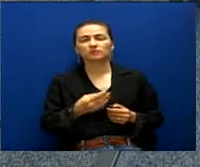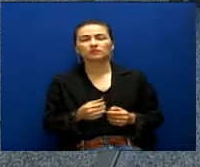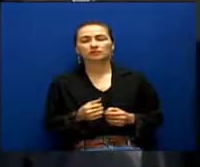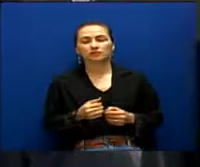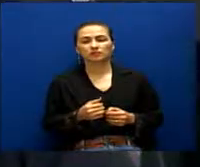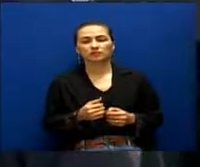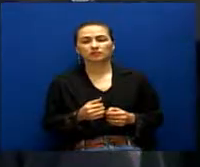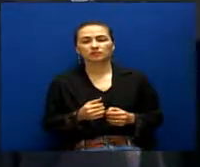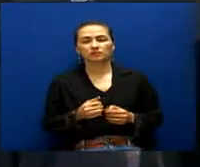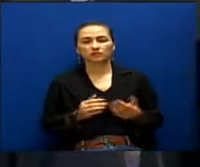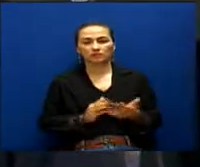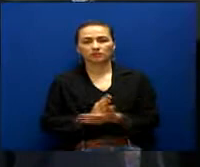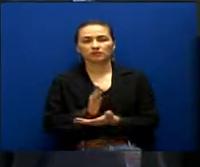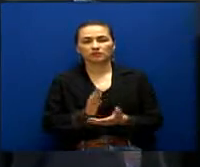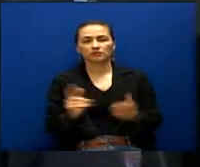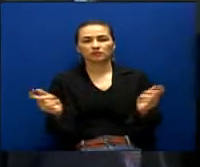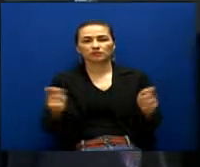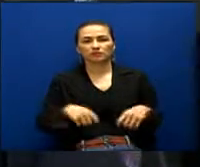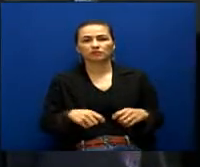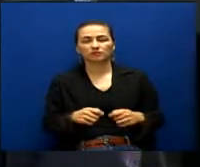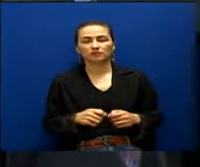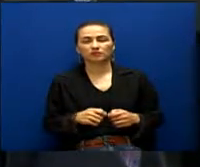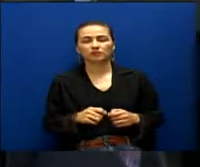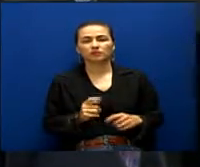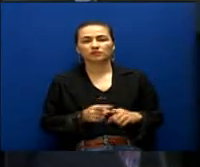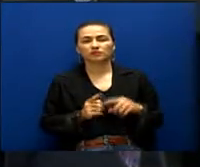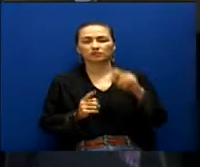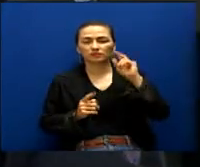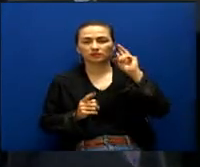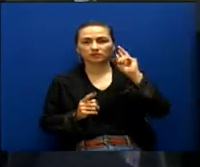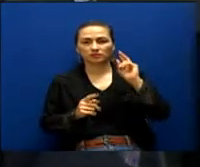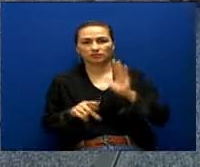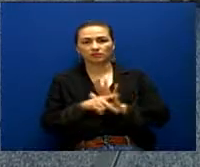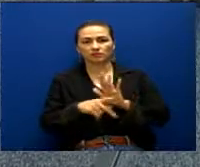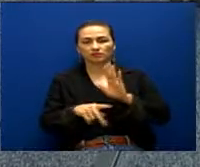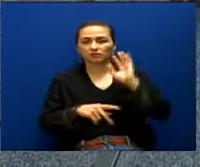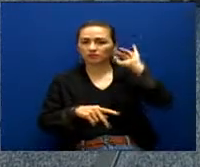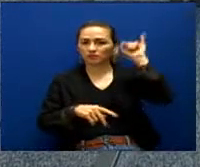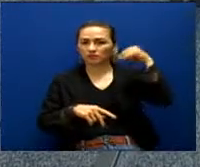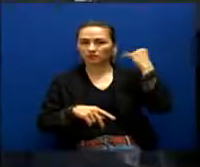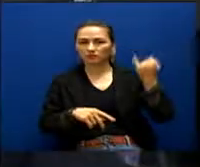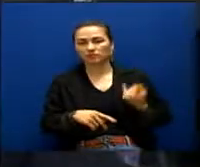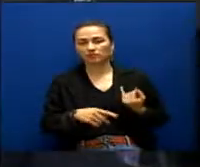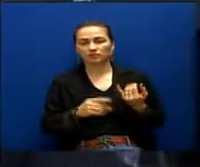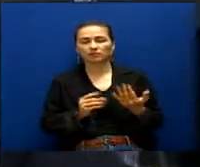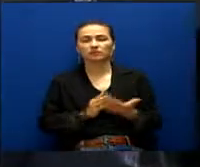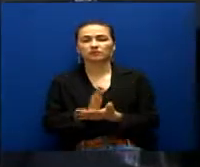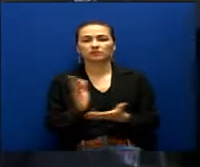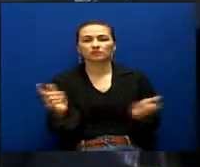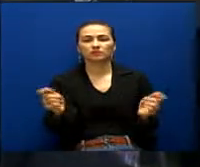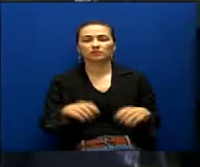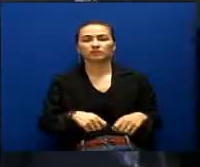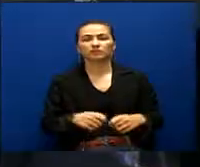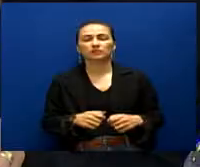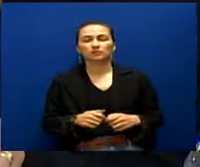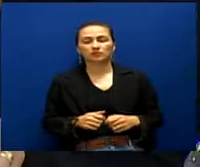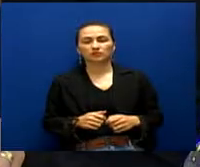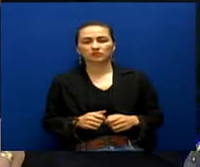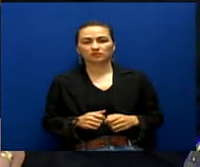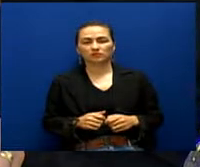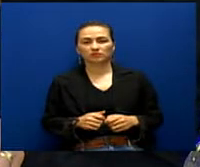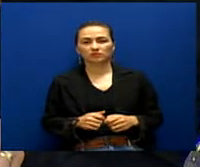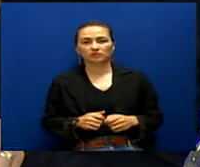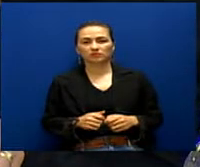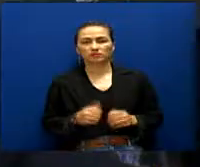A 13 só, né? A 13 está pela aprovação? Porque a Dayara ficou pela aprovação e a 13 para não aprovação. Eu vou incluir a 13 nessa lista,